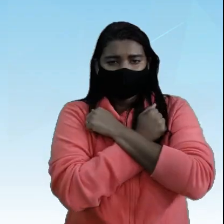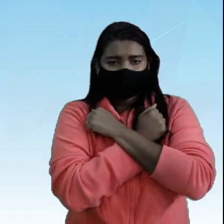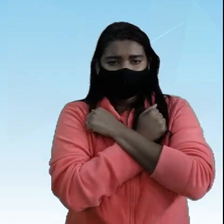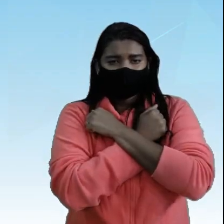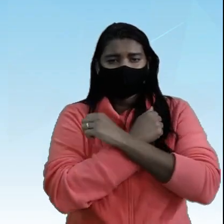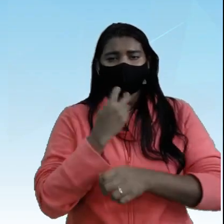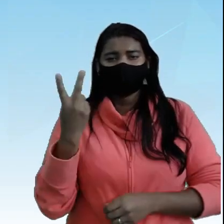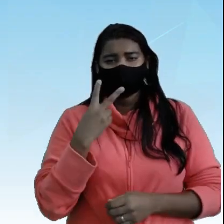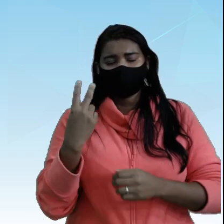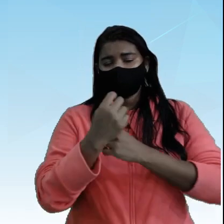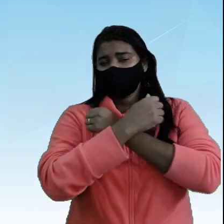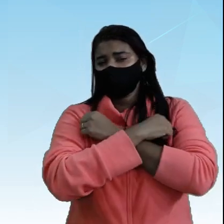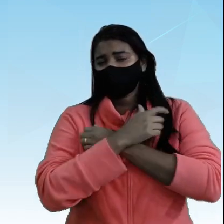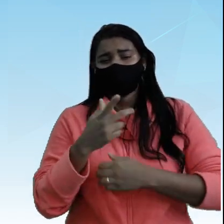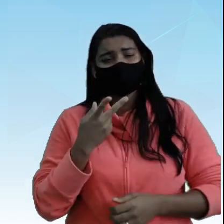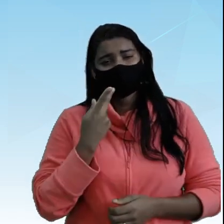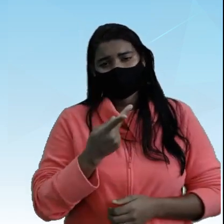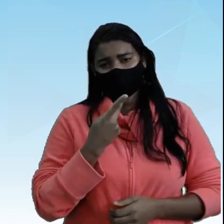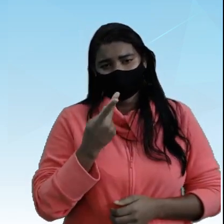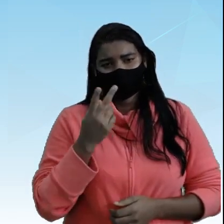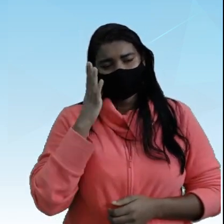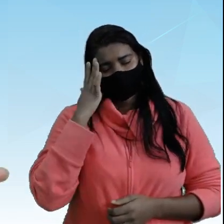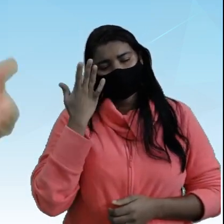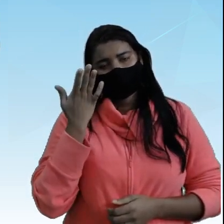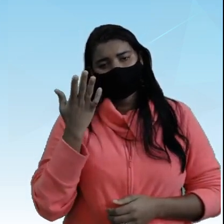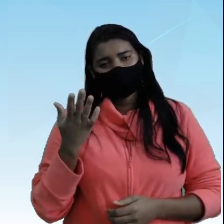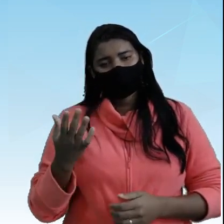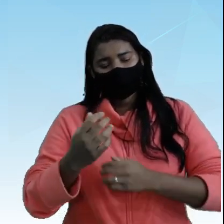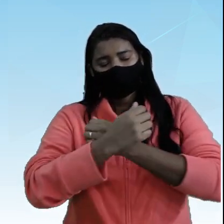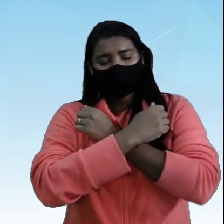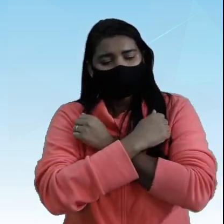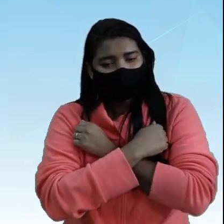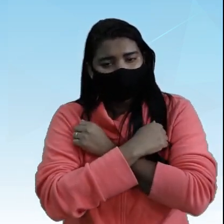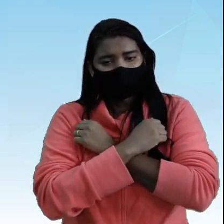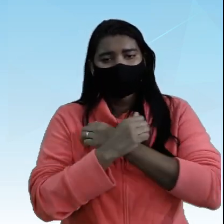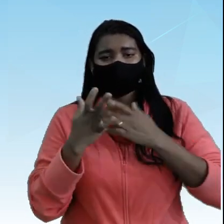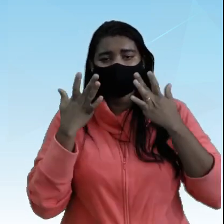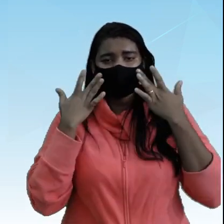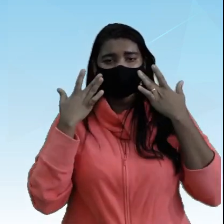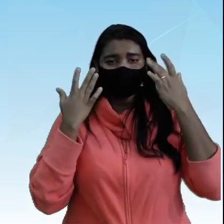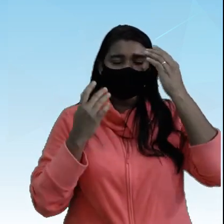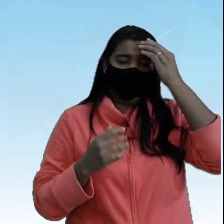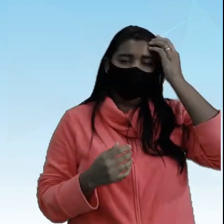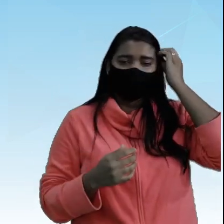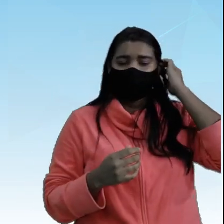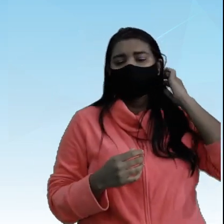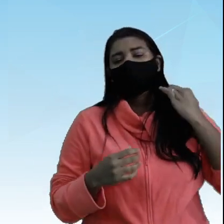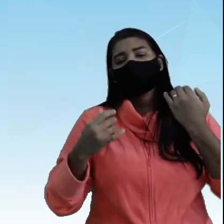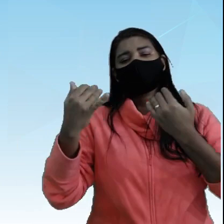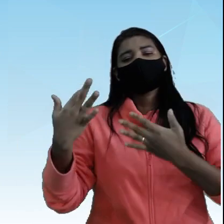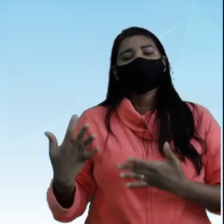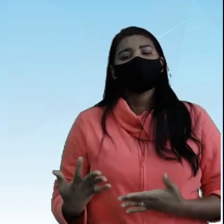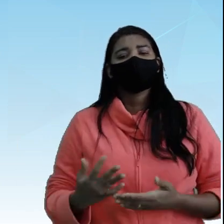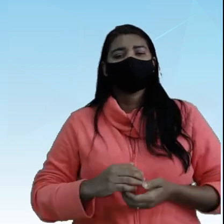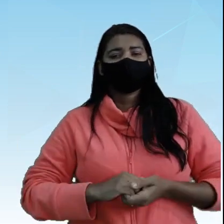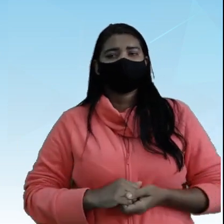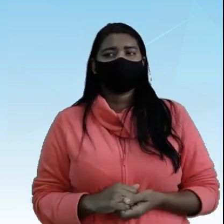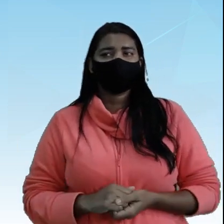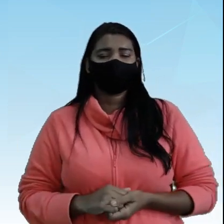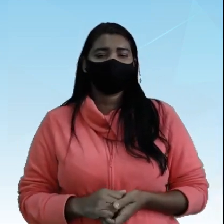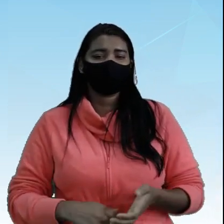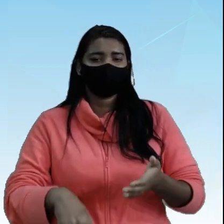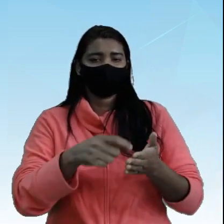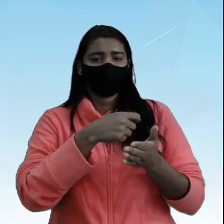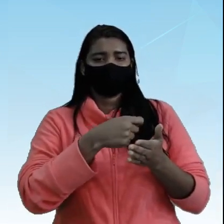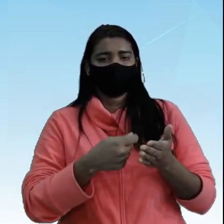Eles não vão falar os dois se abraçam, eles vão se abraçar. Bem, nesse caso aqui, nós temos uma rubrica que é